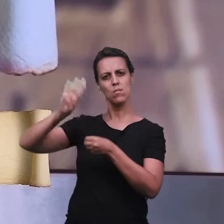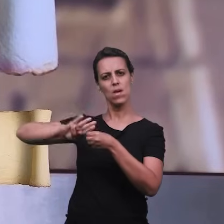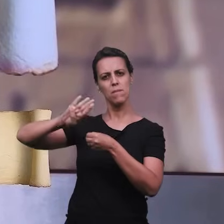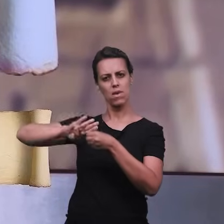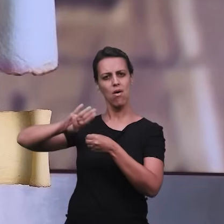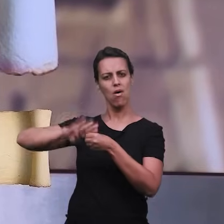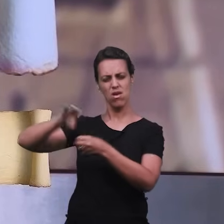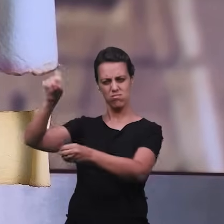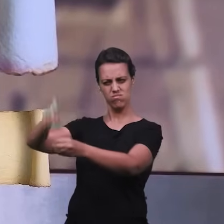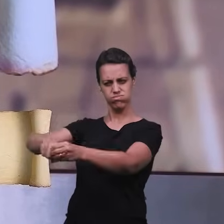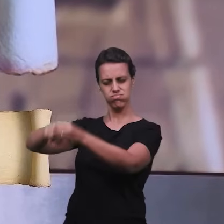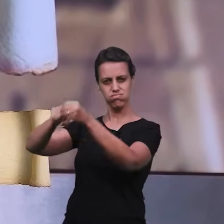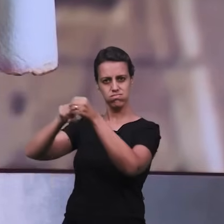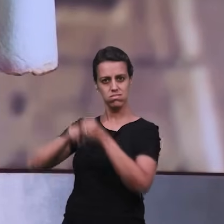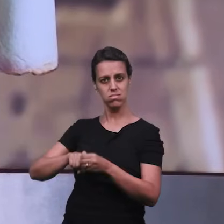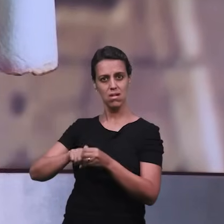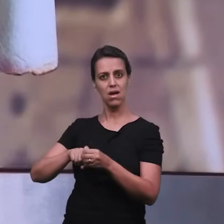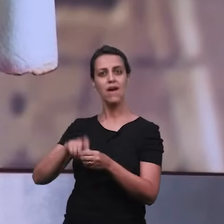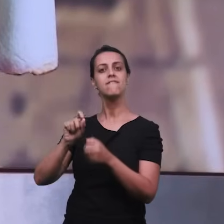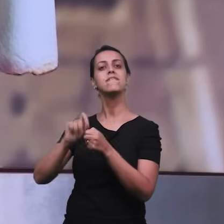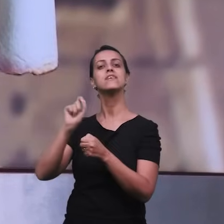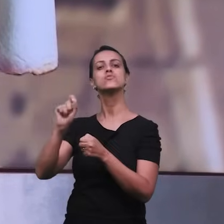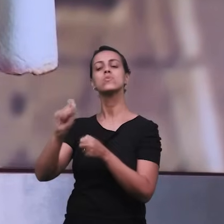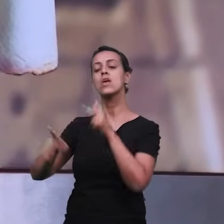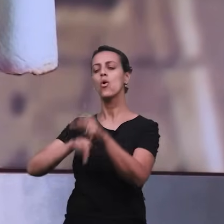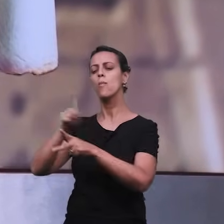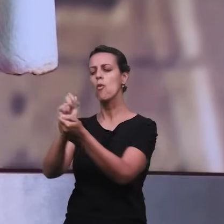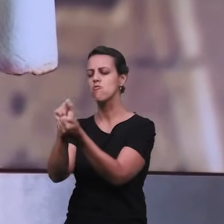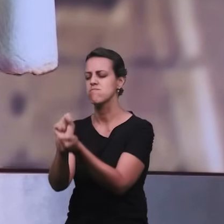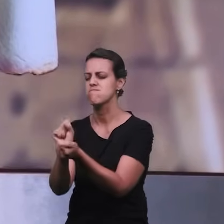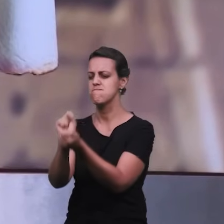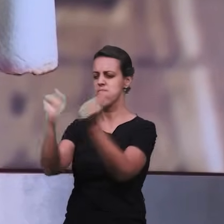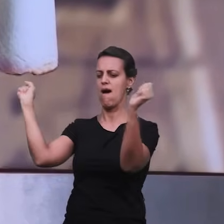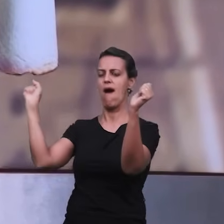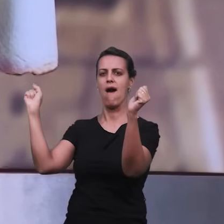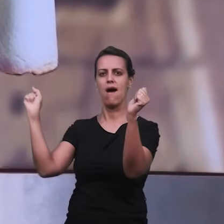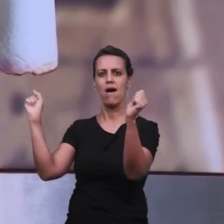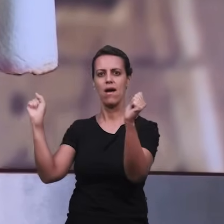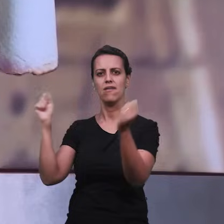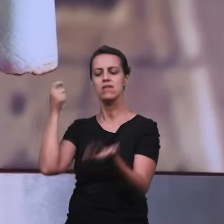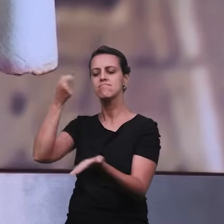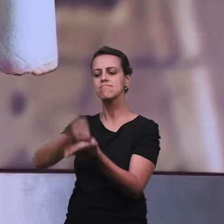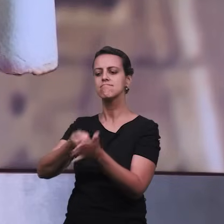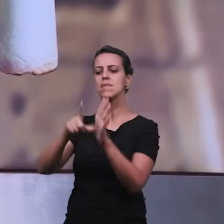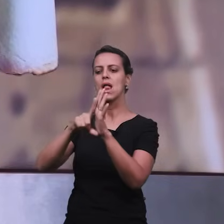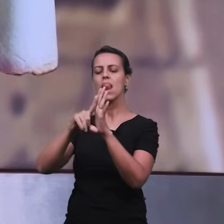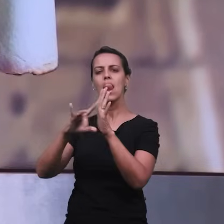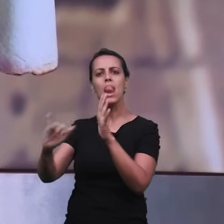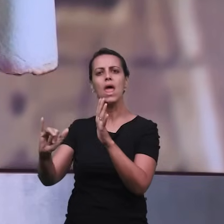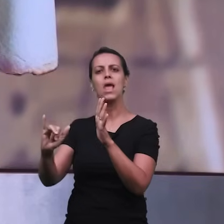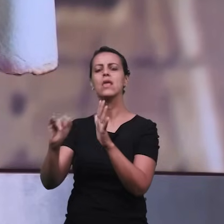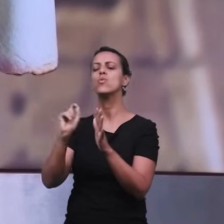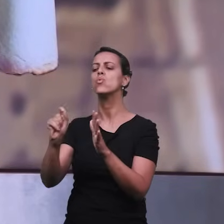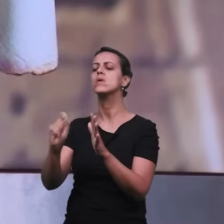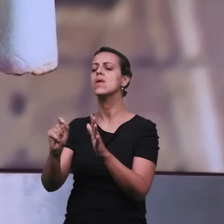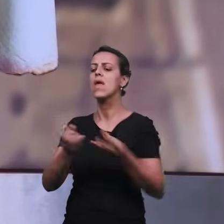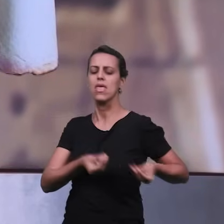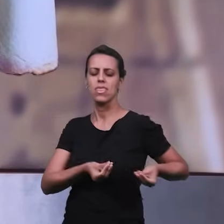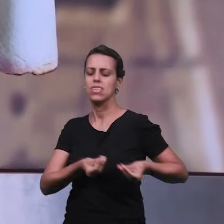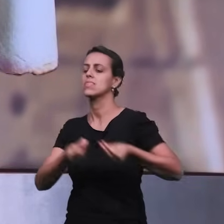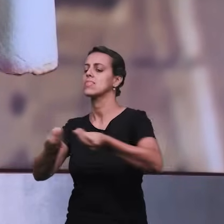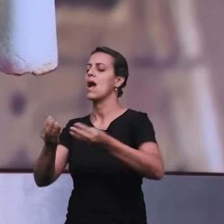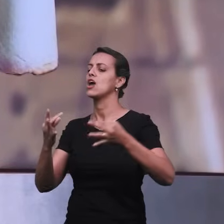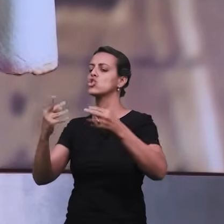do cativeiro, publicando um decreto e devolvendo suas posses. Então, sob